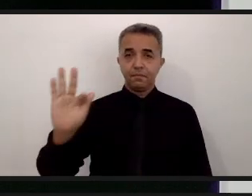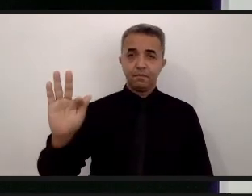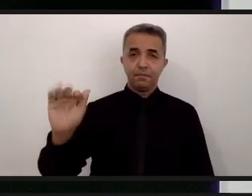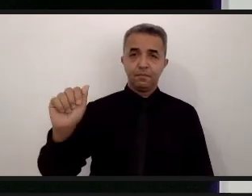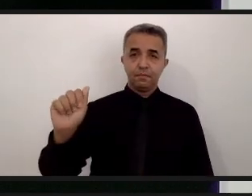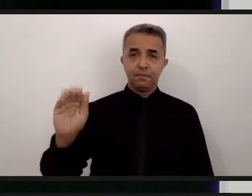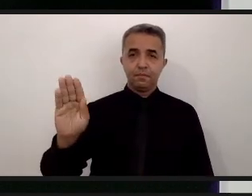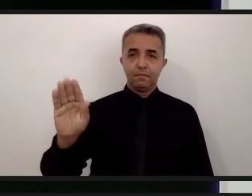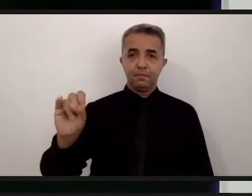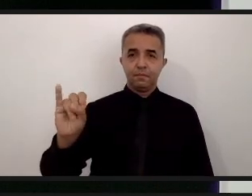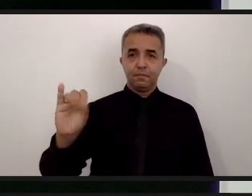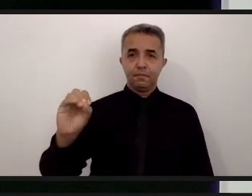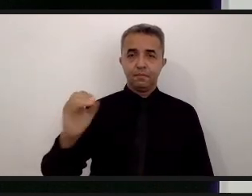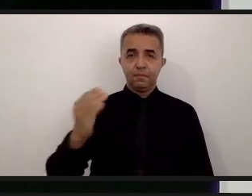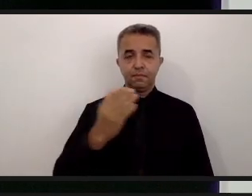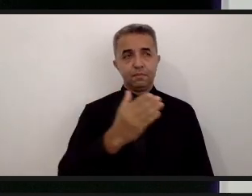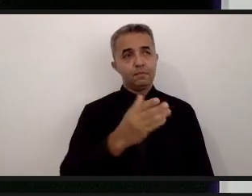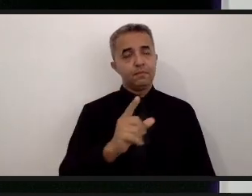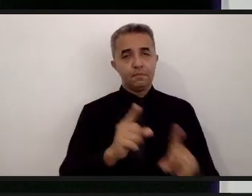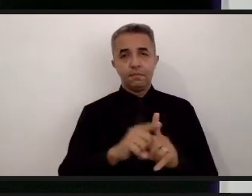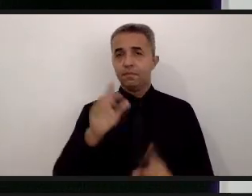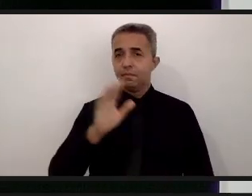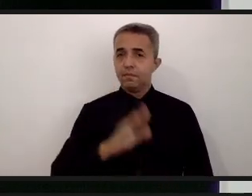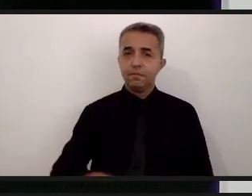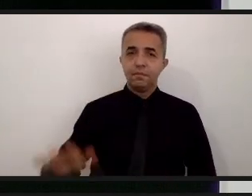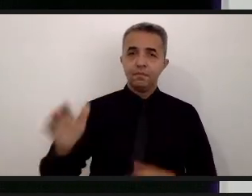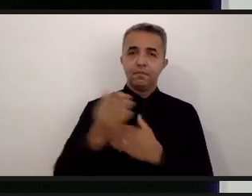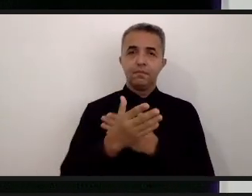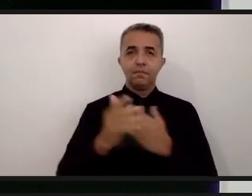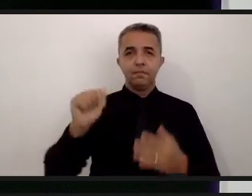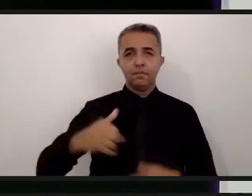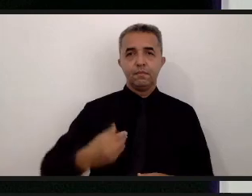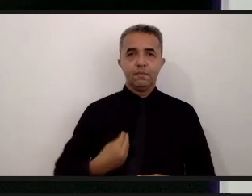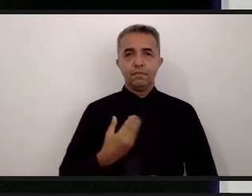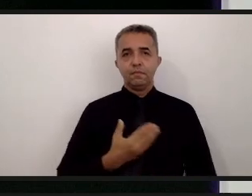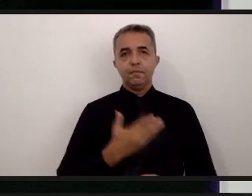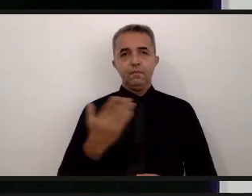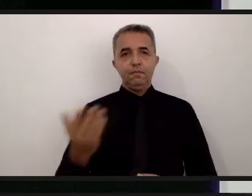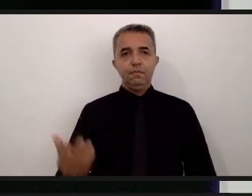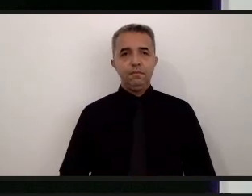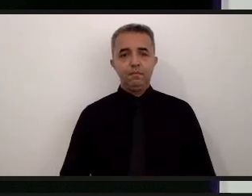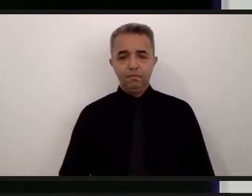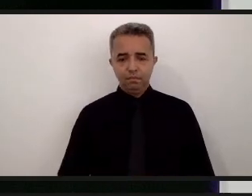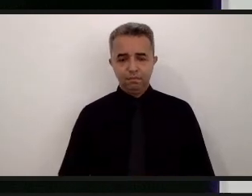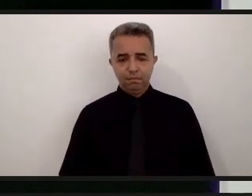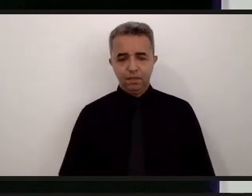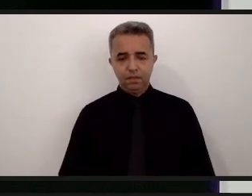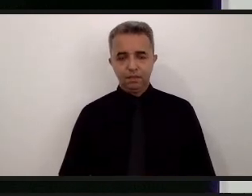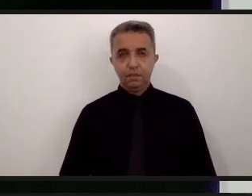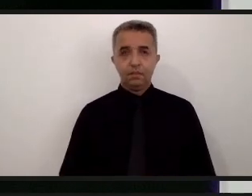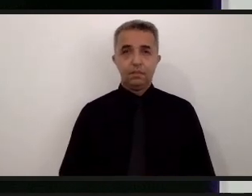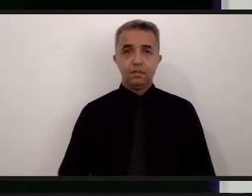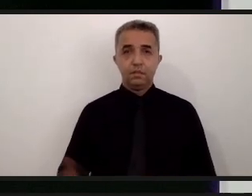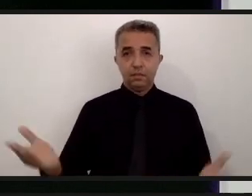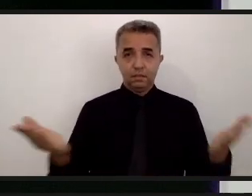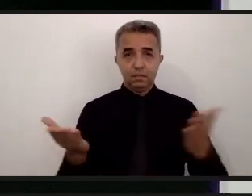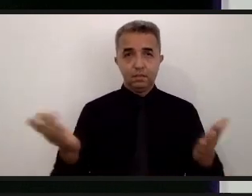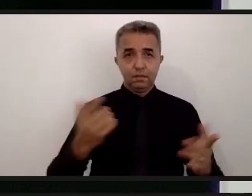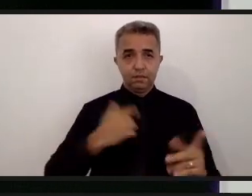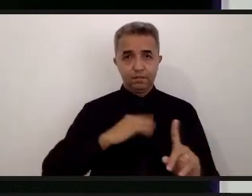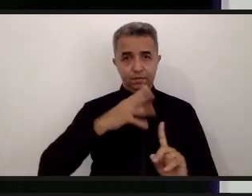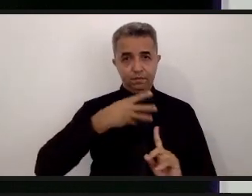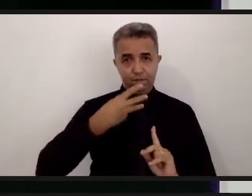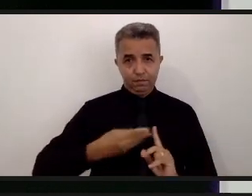estão aqui presentes também, a minha família, que se hoje estou sendo homenageada, devo muito a eles também,